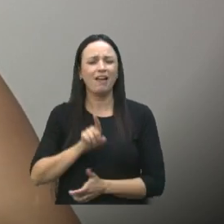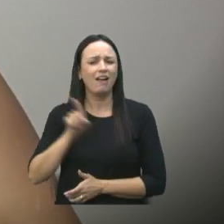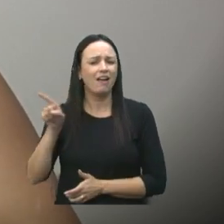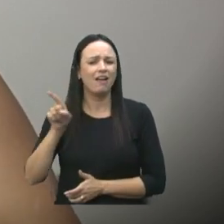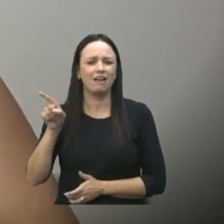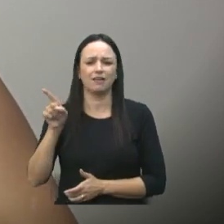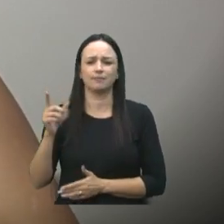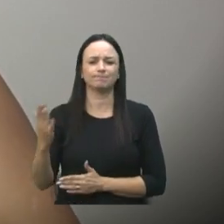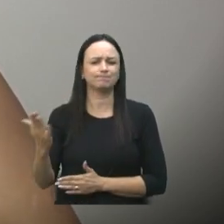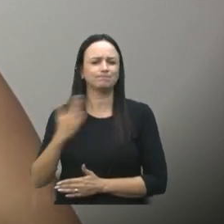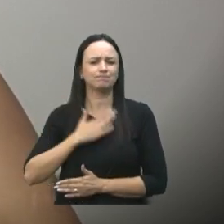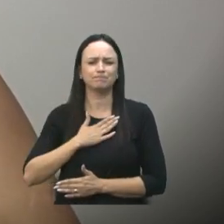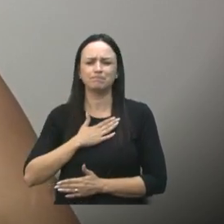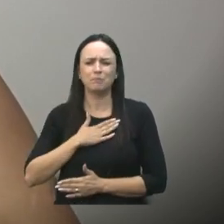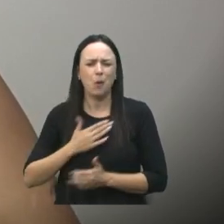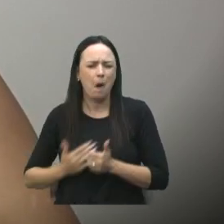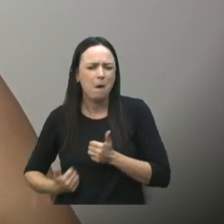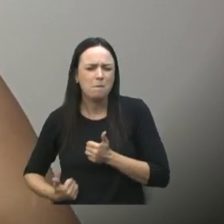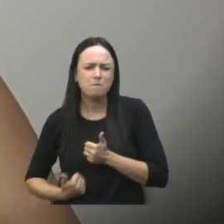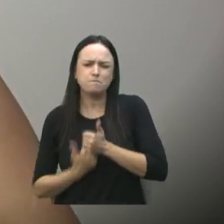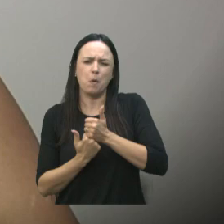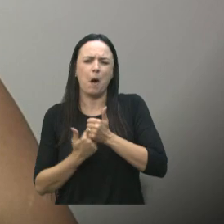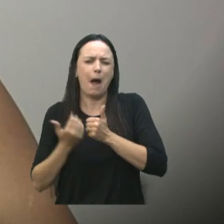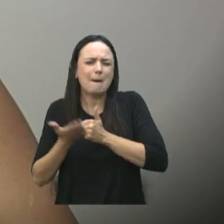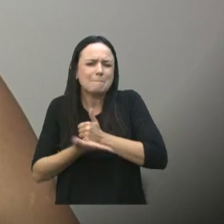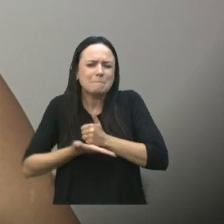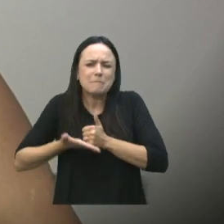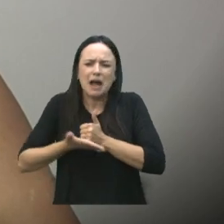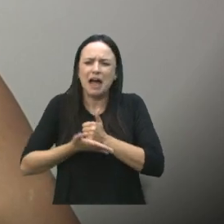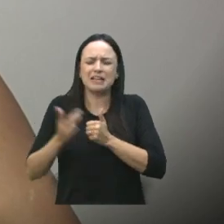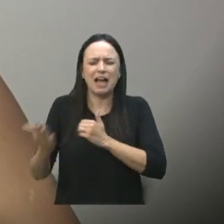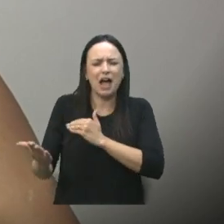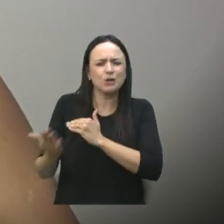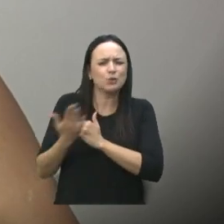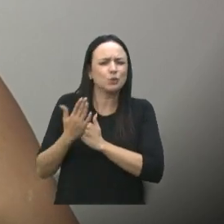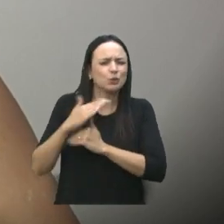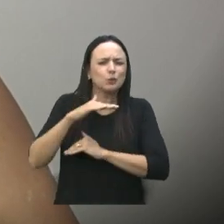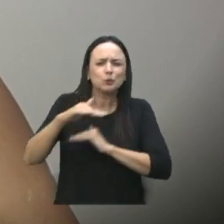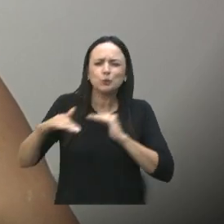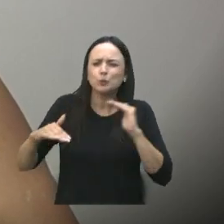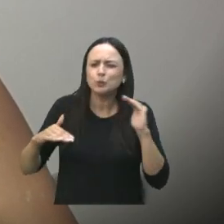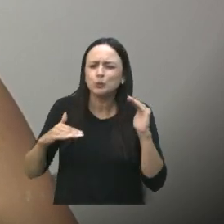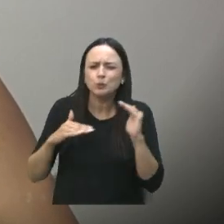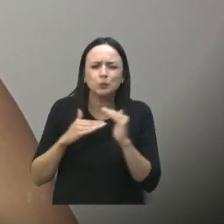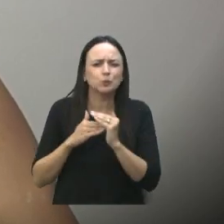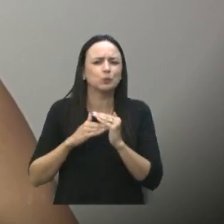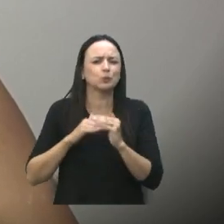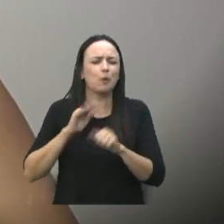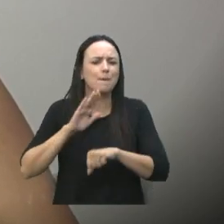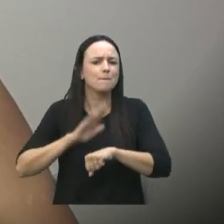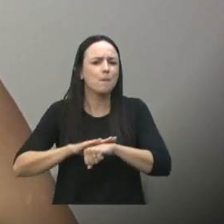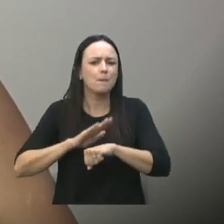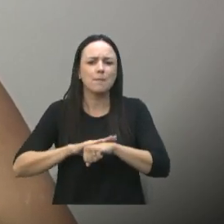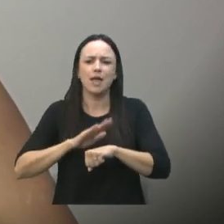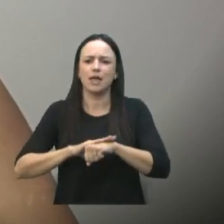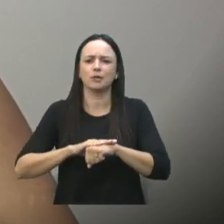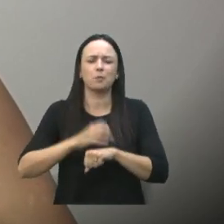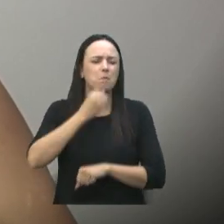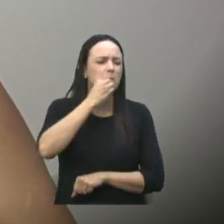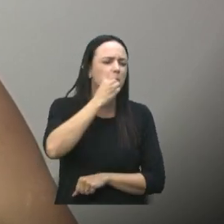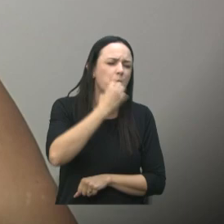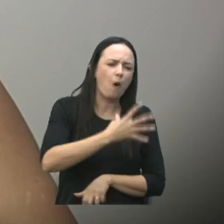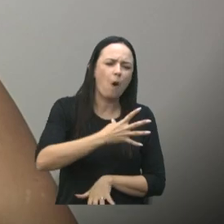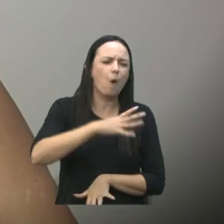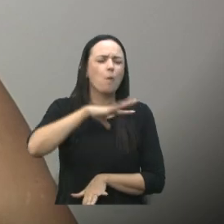meu alicerce. Ele está do meu lado para tudo, para todos os momentos, para o bom, para o